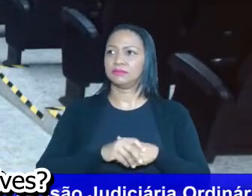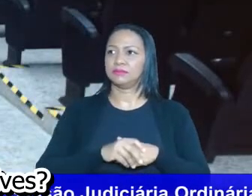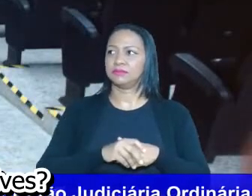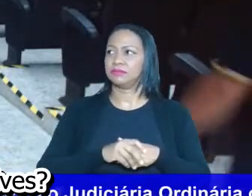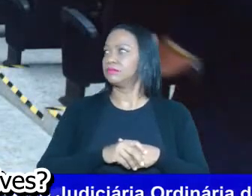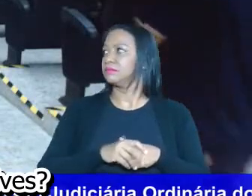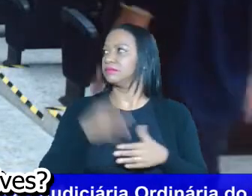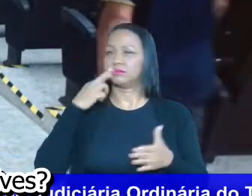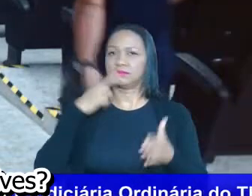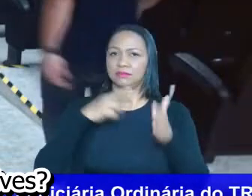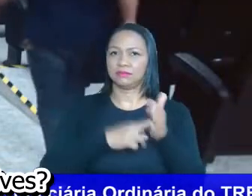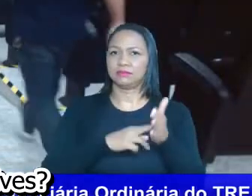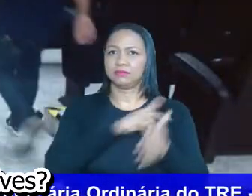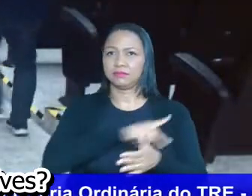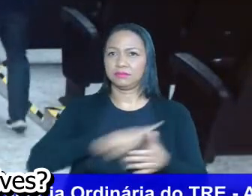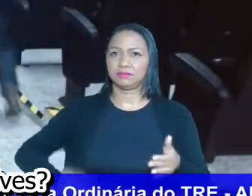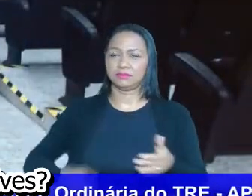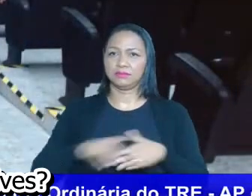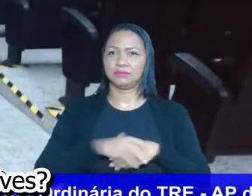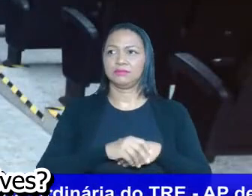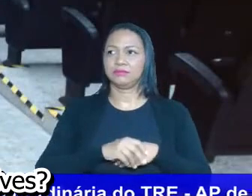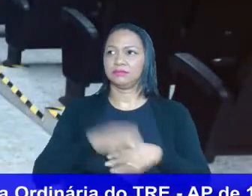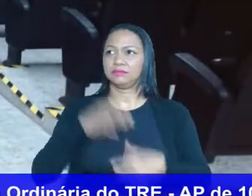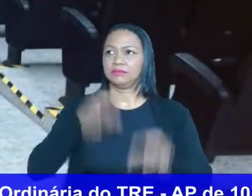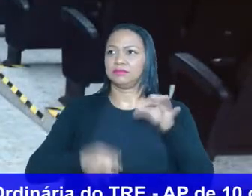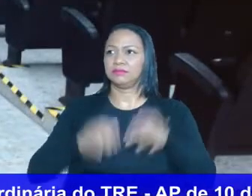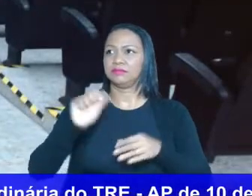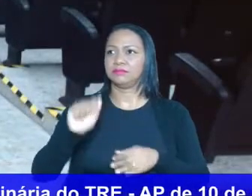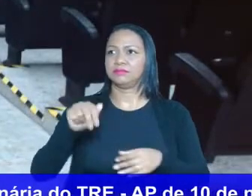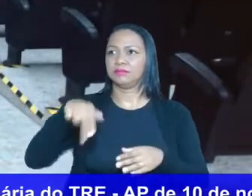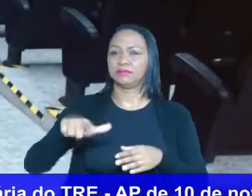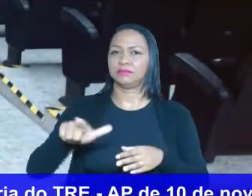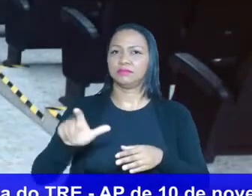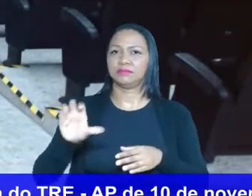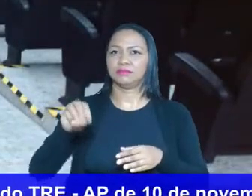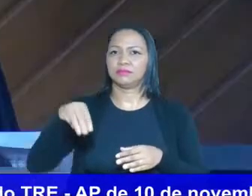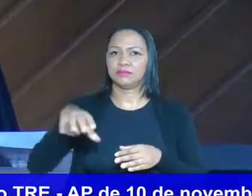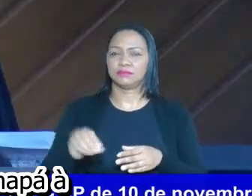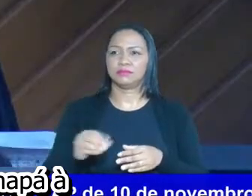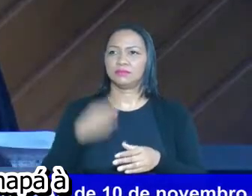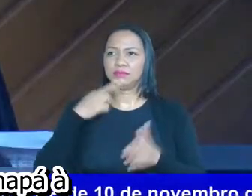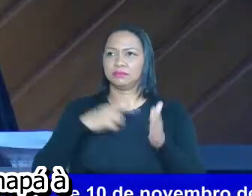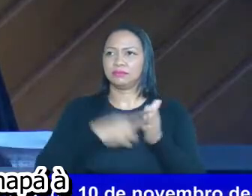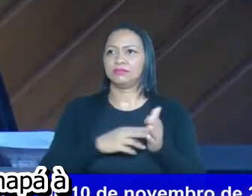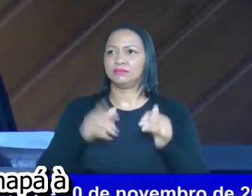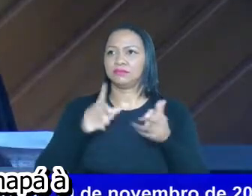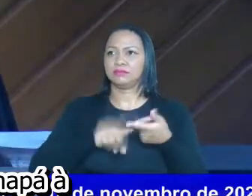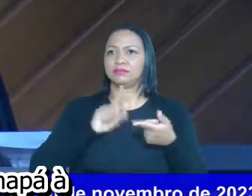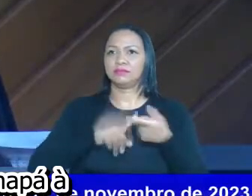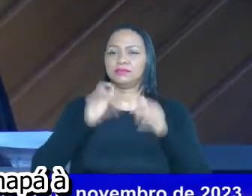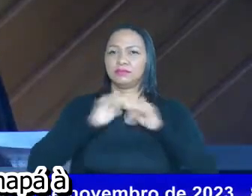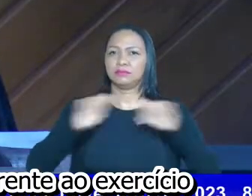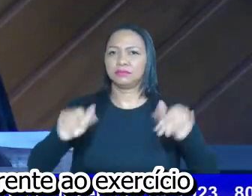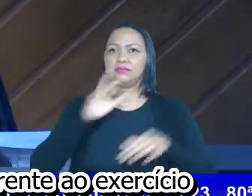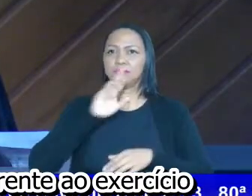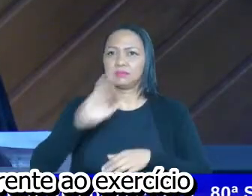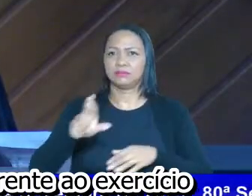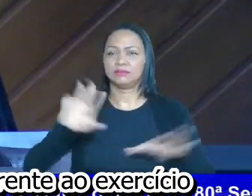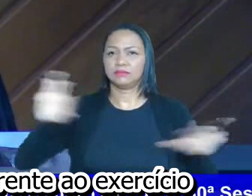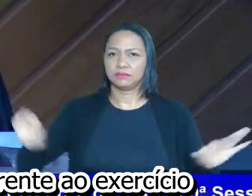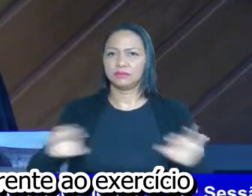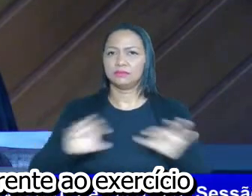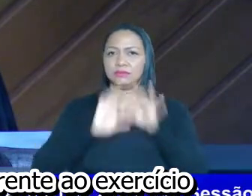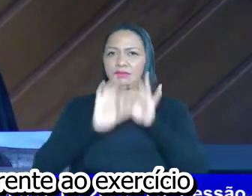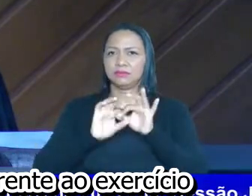Com o relator, presidente. Juiz Anselmo Gonçalves. Com o relator, senhor presidente. Eu também anuncio o resultado. O TRE da Amapá,